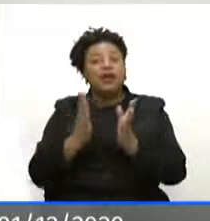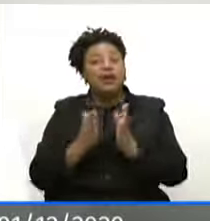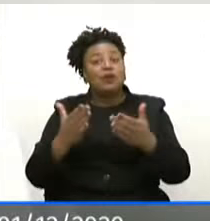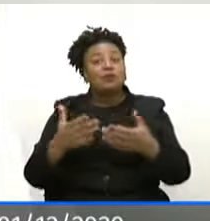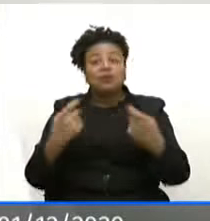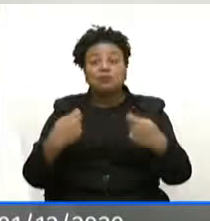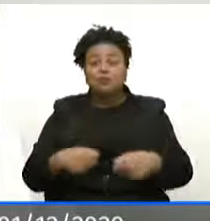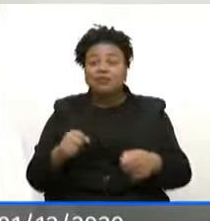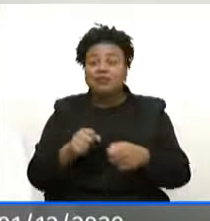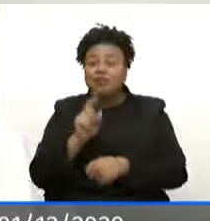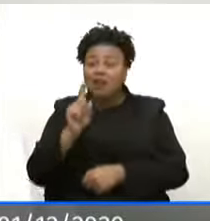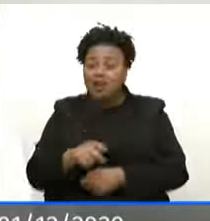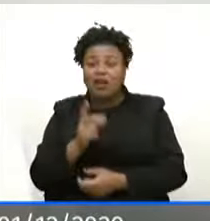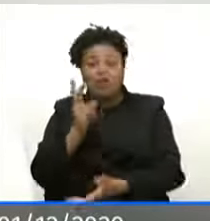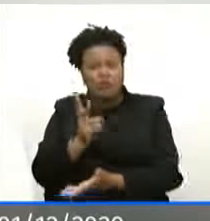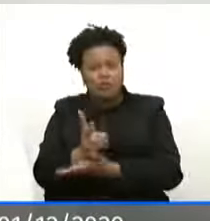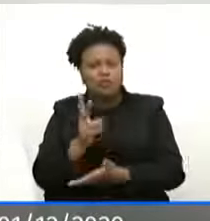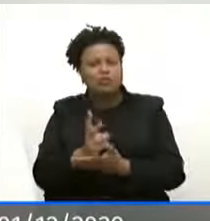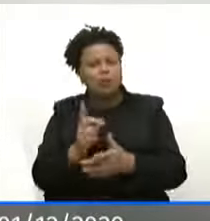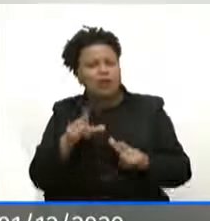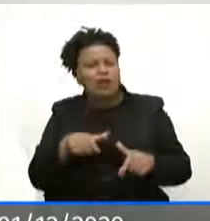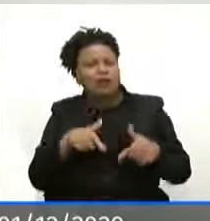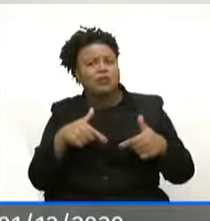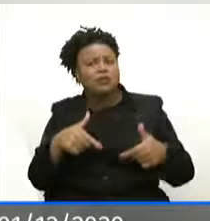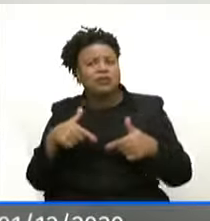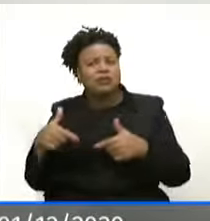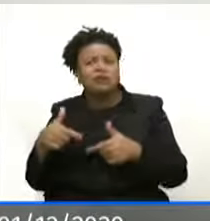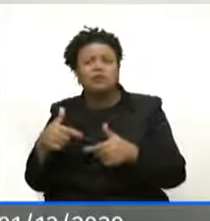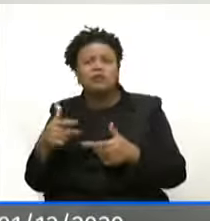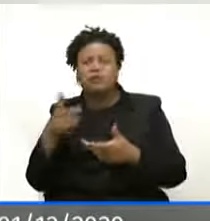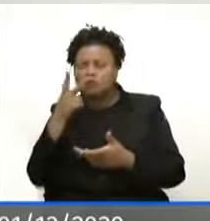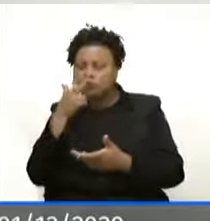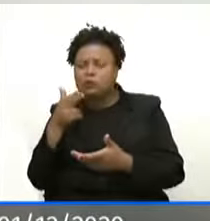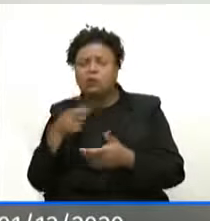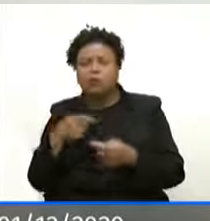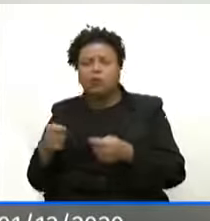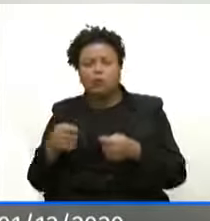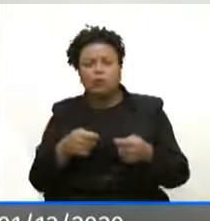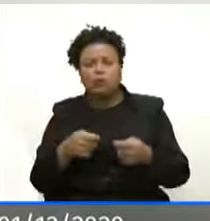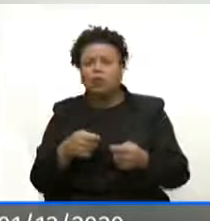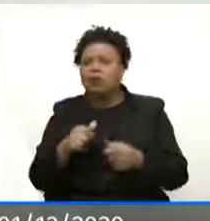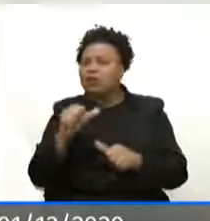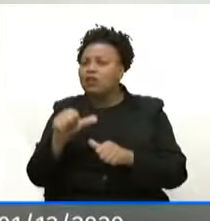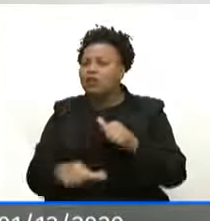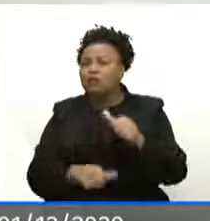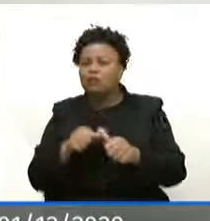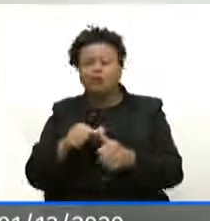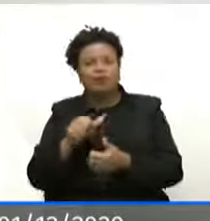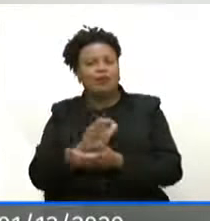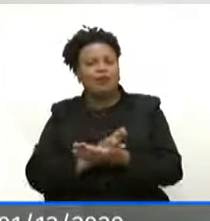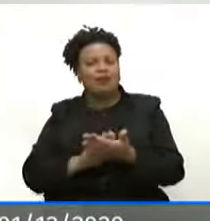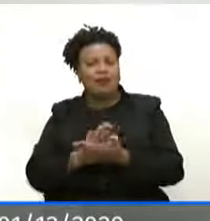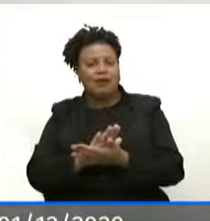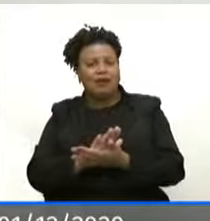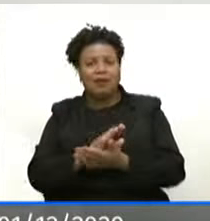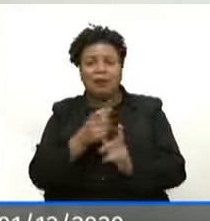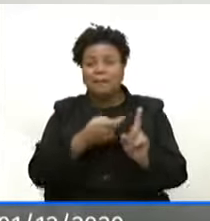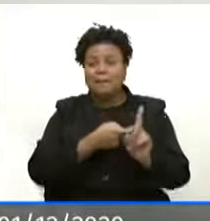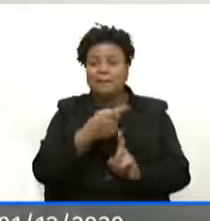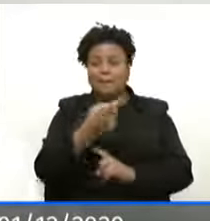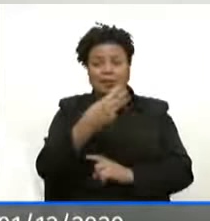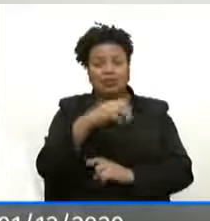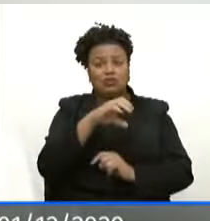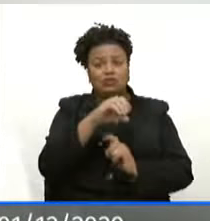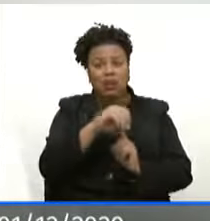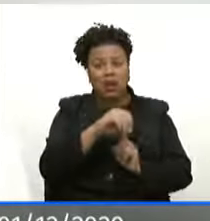deve fazer é continuar lutando pelas medidas mitigatórias. Não mudou nada entre o mês de